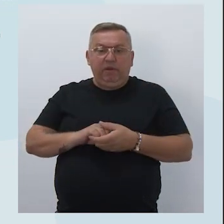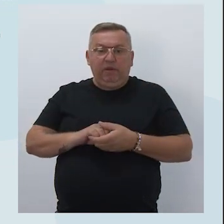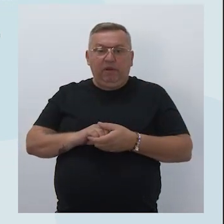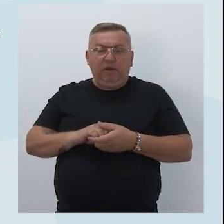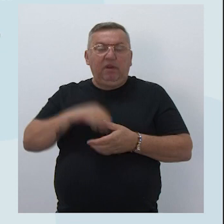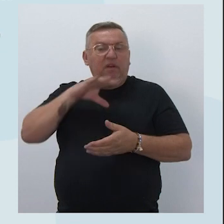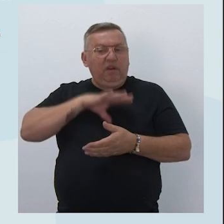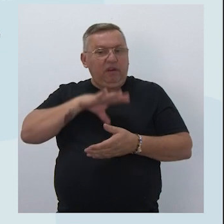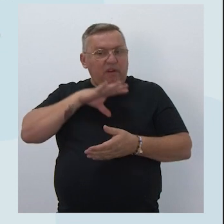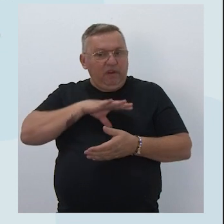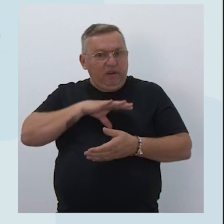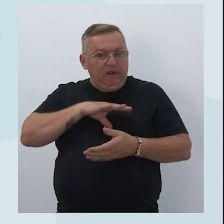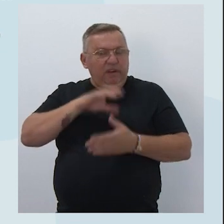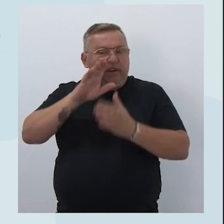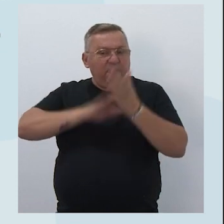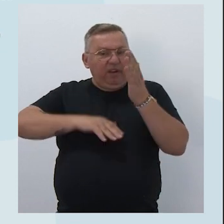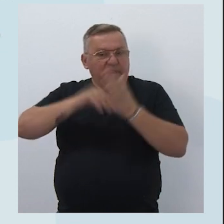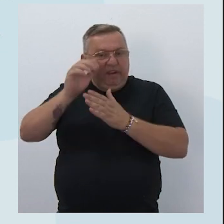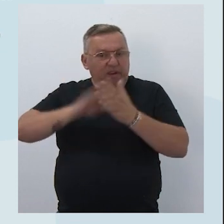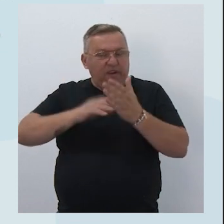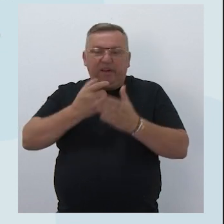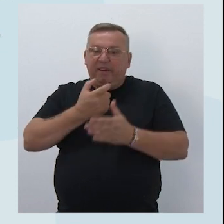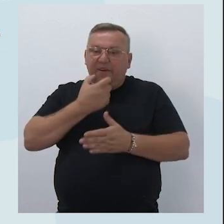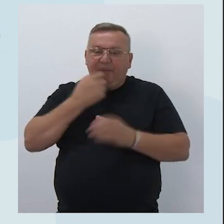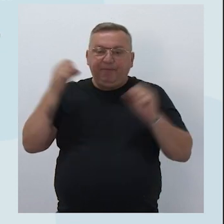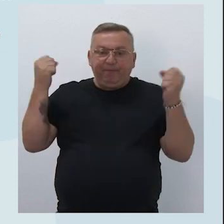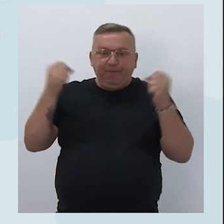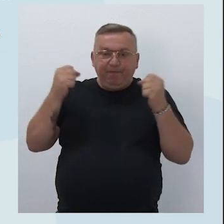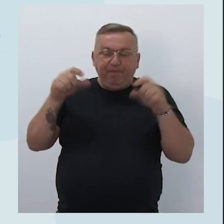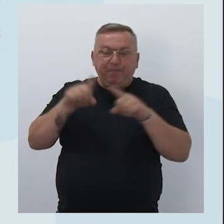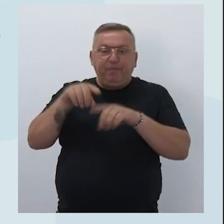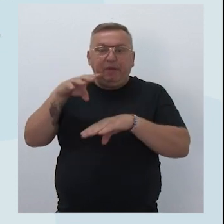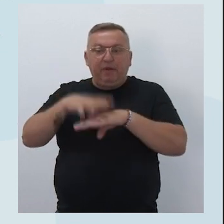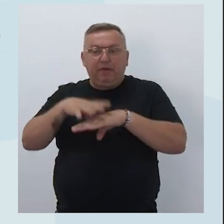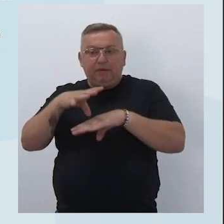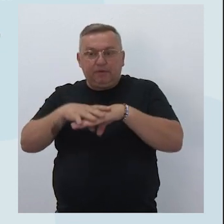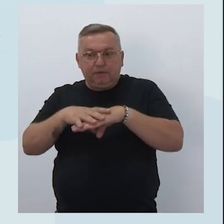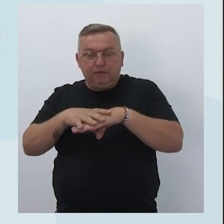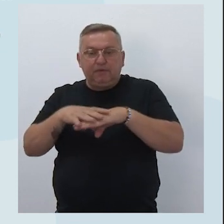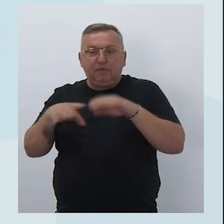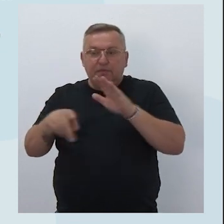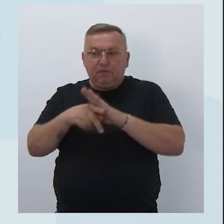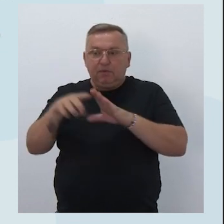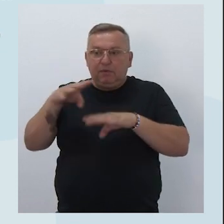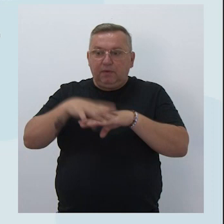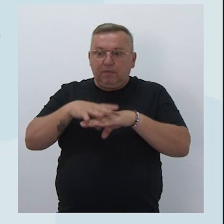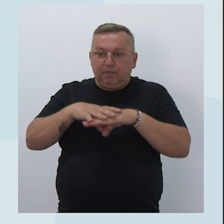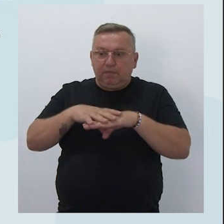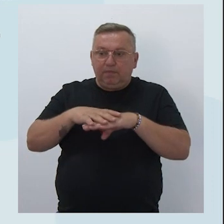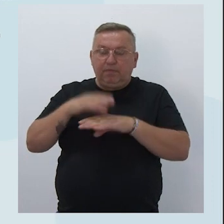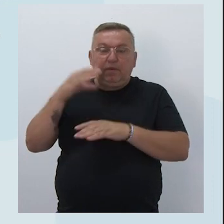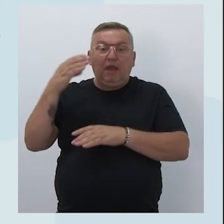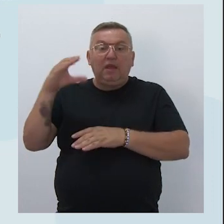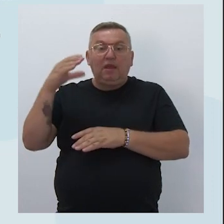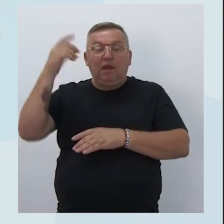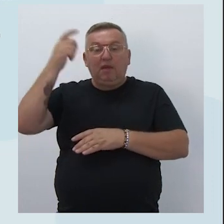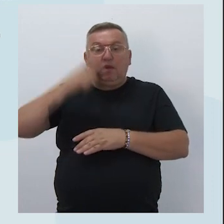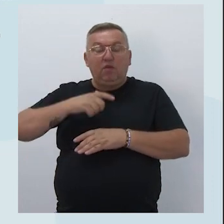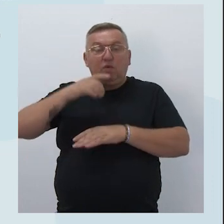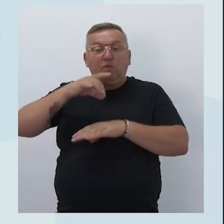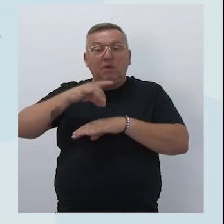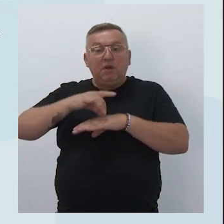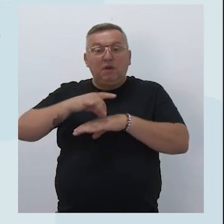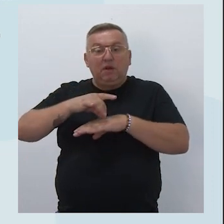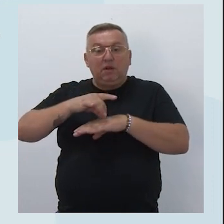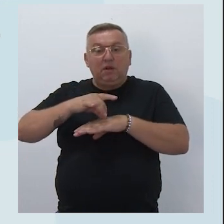língua portuguesa, arte, educação física e língua inglesa, na área de matemática, o componente de matemática, na área de ciências humanas,